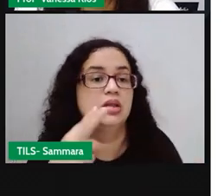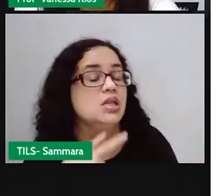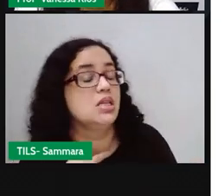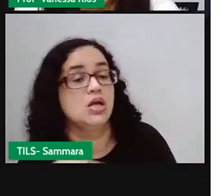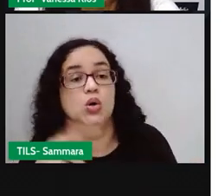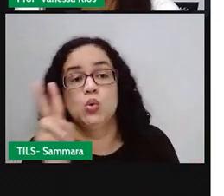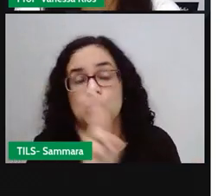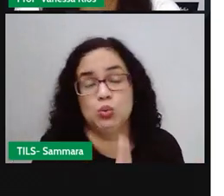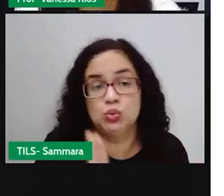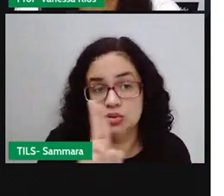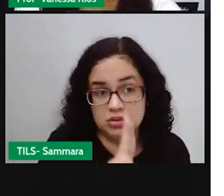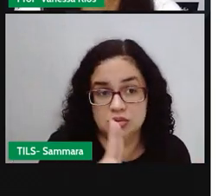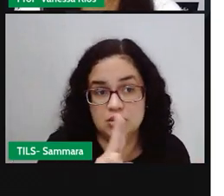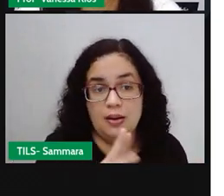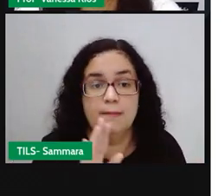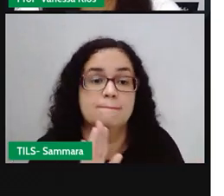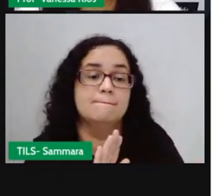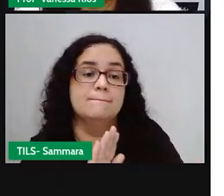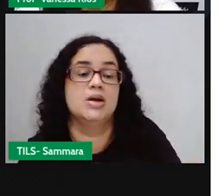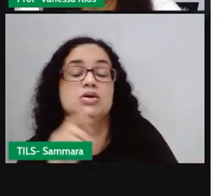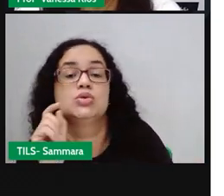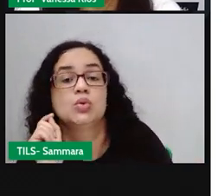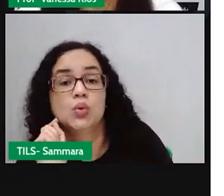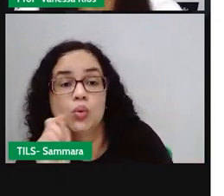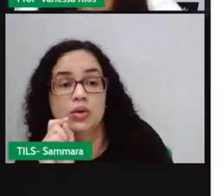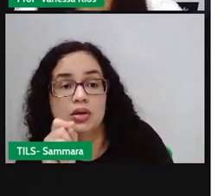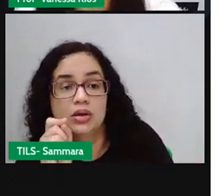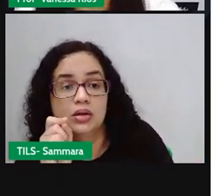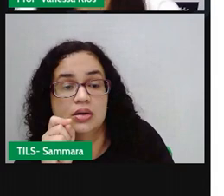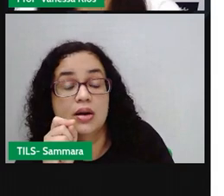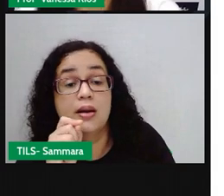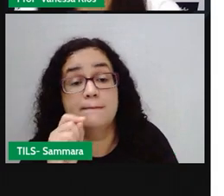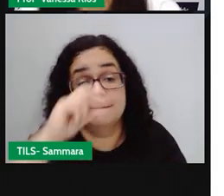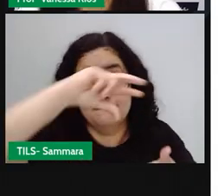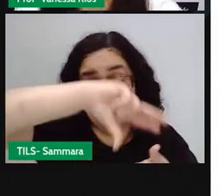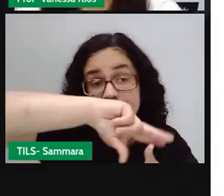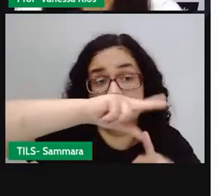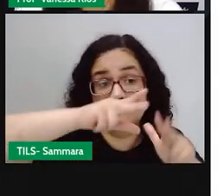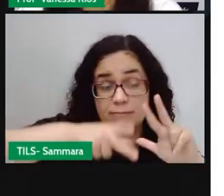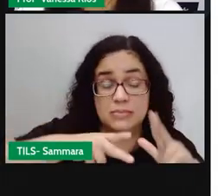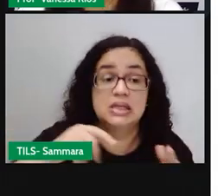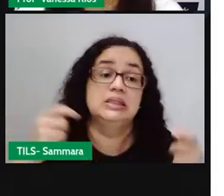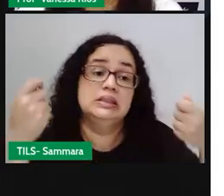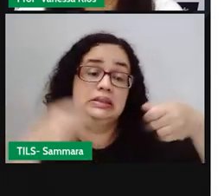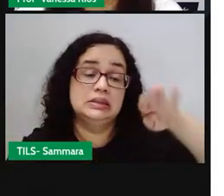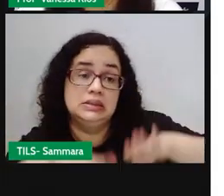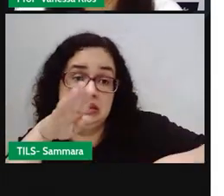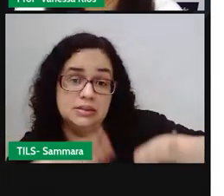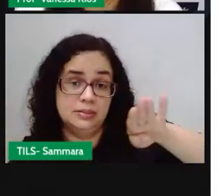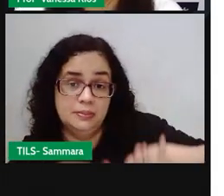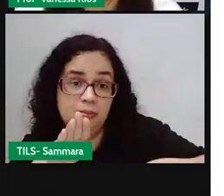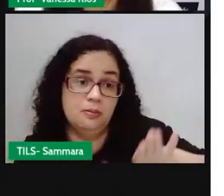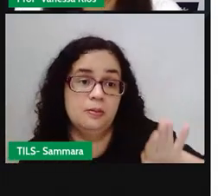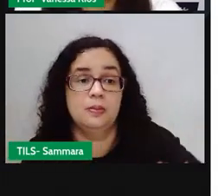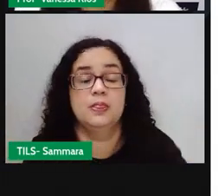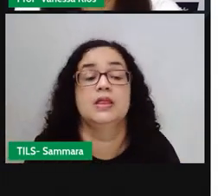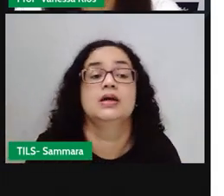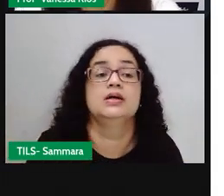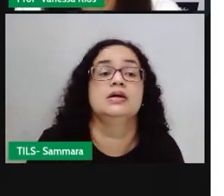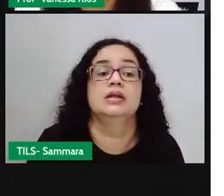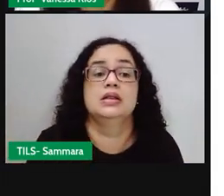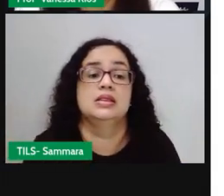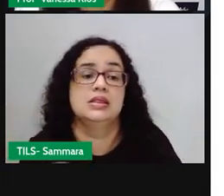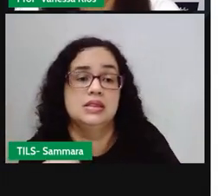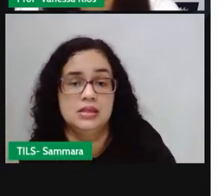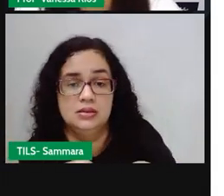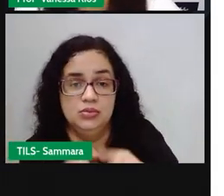não utiliza mais essa definição, porque os poliedros, dependendo também da forma como você colocar ele, ele também